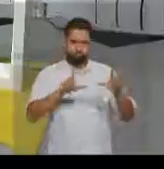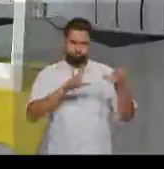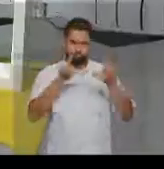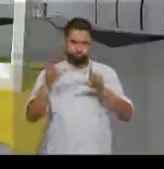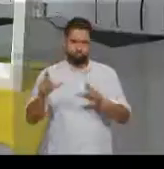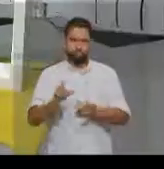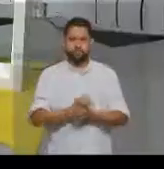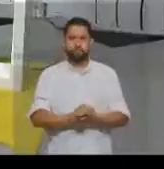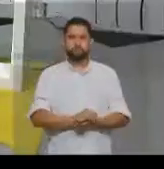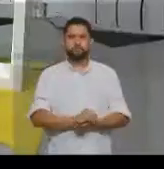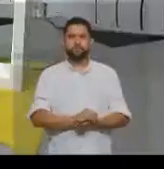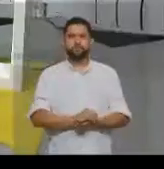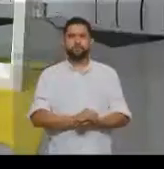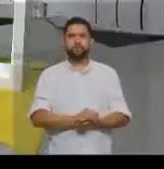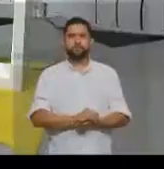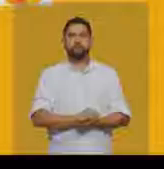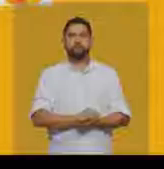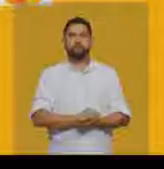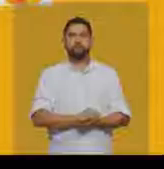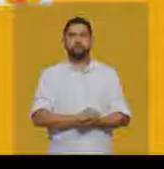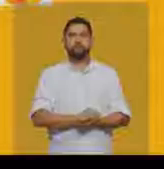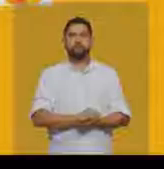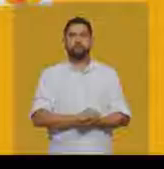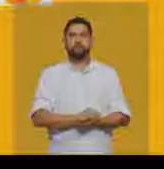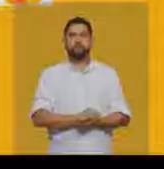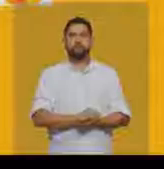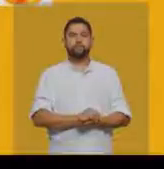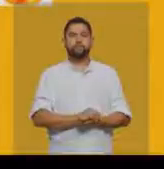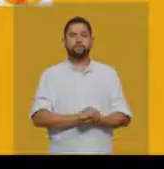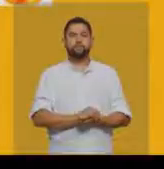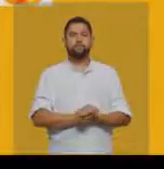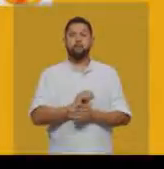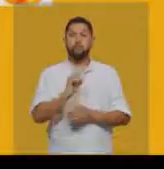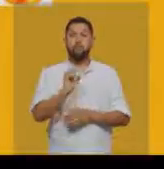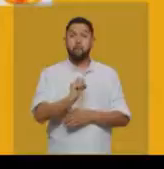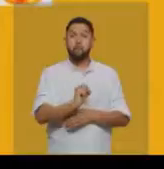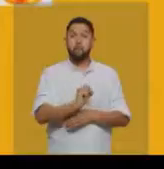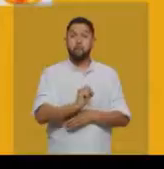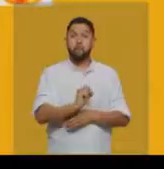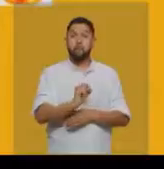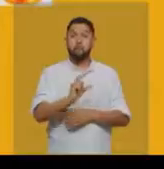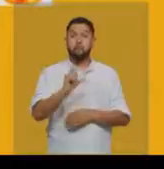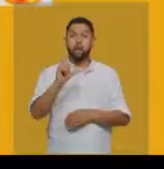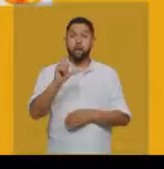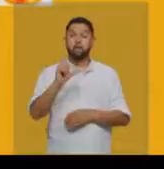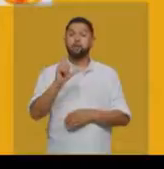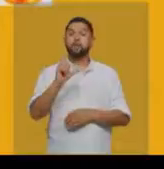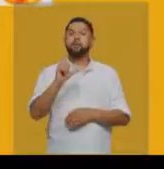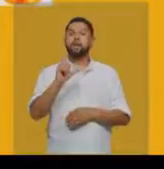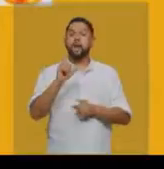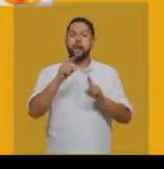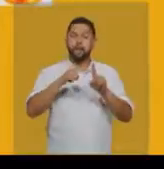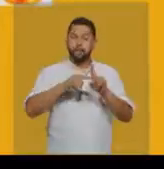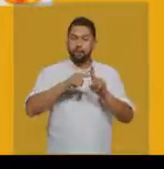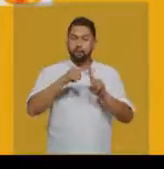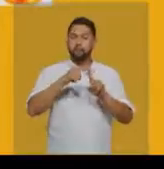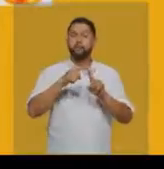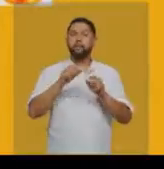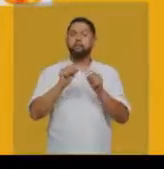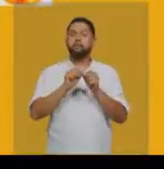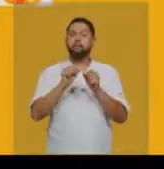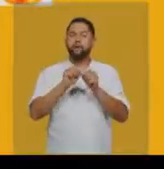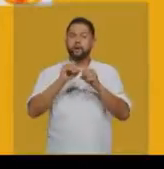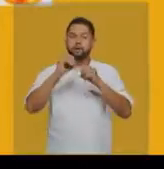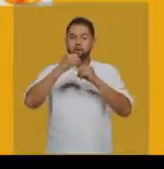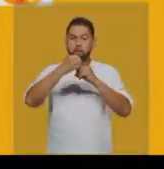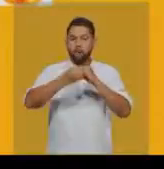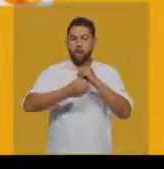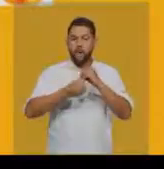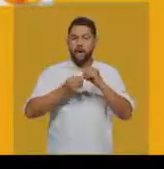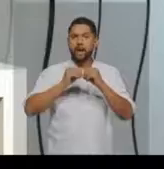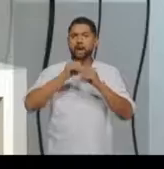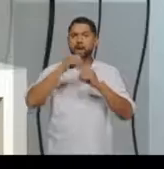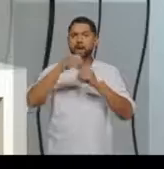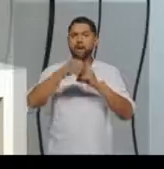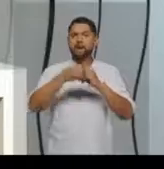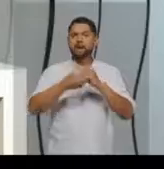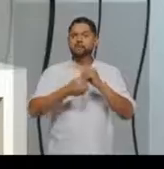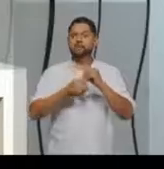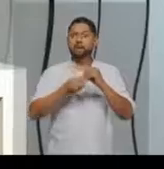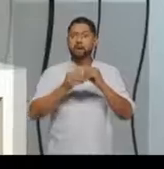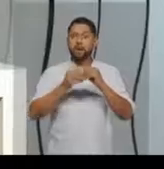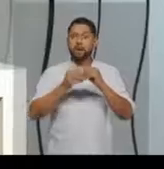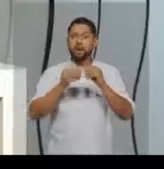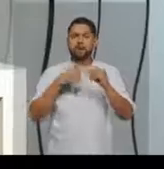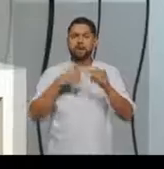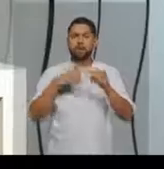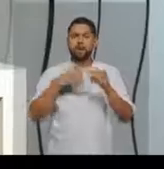só. O aumento da temperatura aumenta a energia das moléculas. Então, aqui,